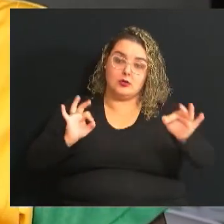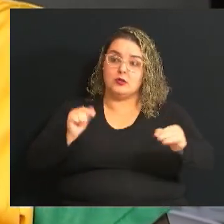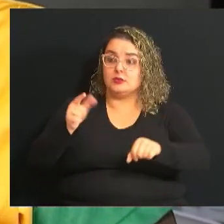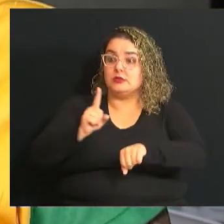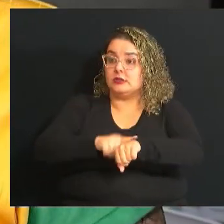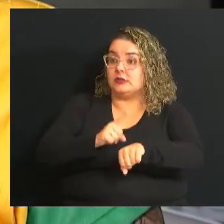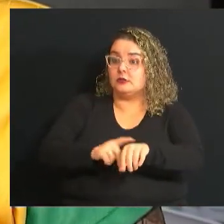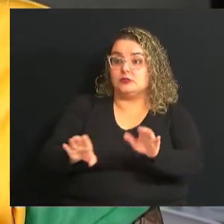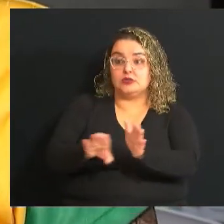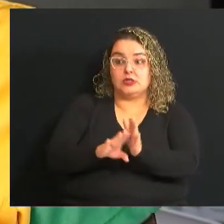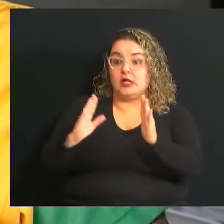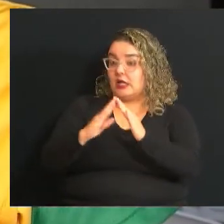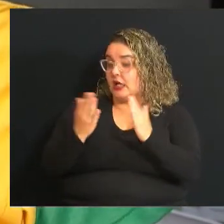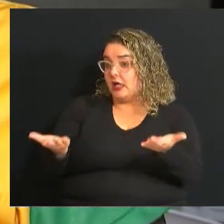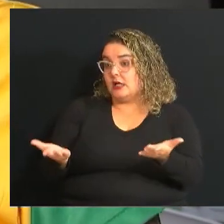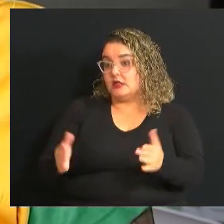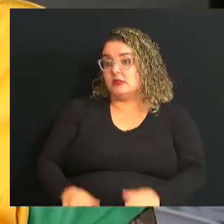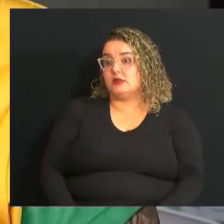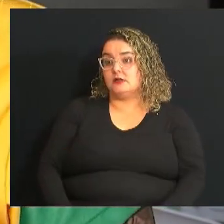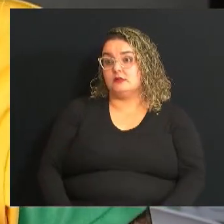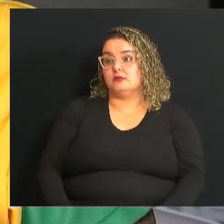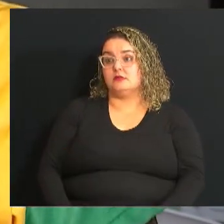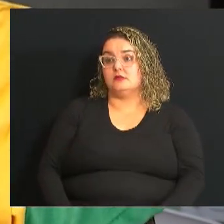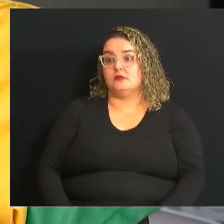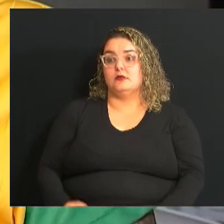lados, viu? A reportagem é do André Aranha.